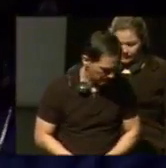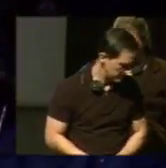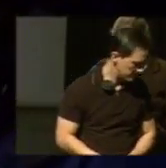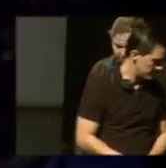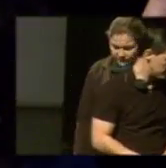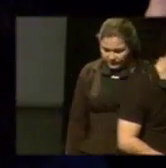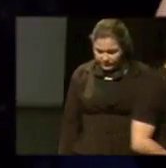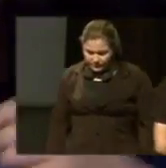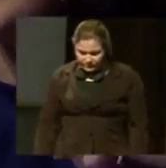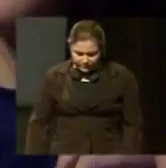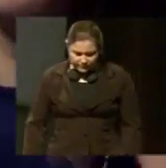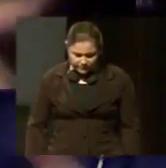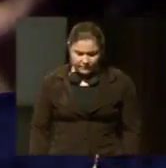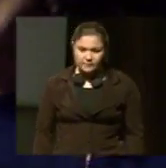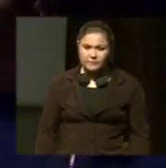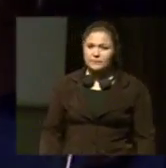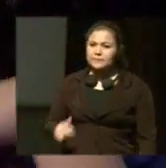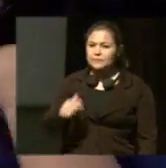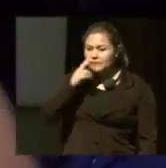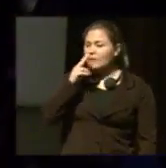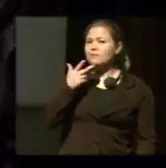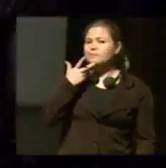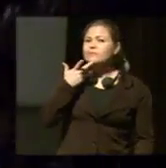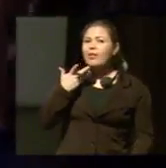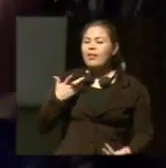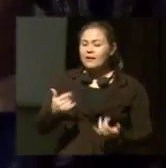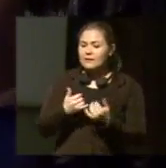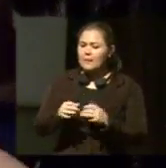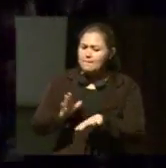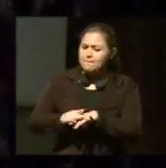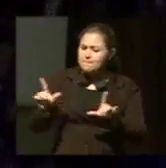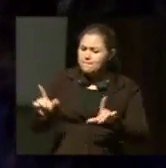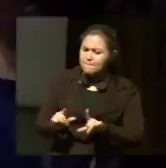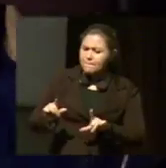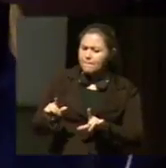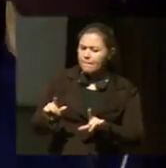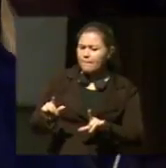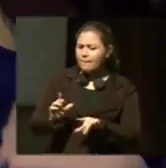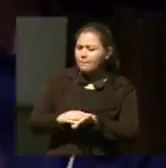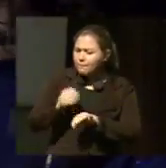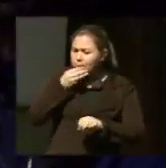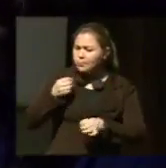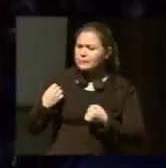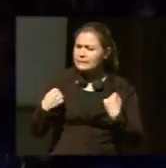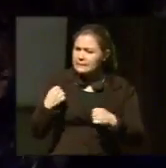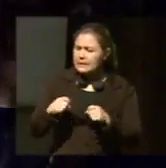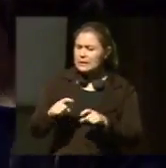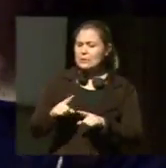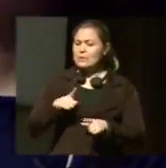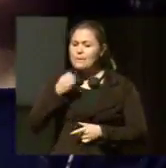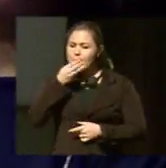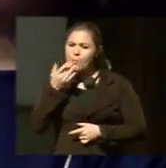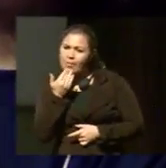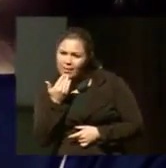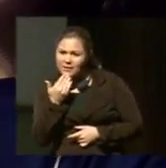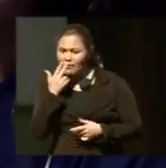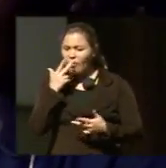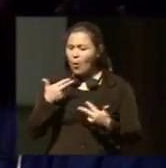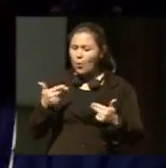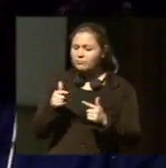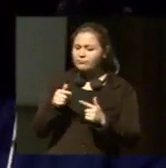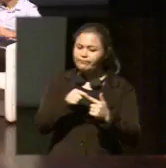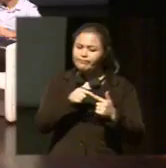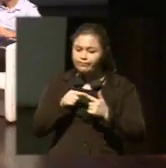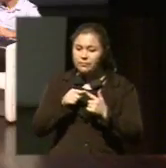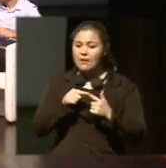pegarem e dizerem, faça mais exercício, tenha uma boa alimentação ou coisa relacionada. É, acaba que isso